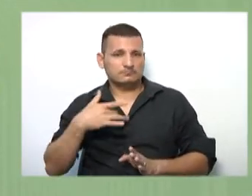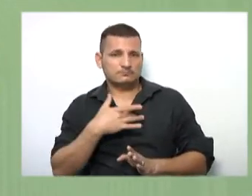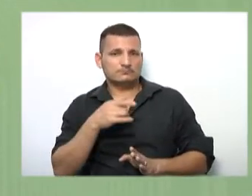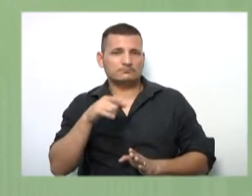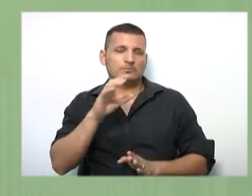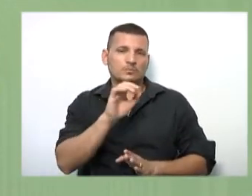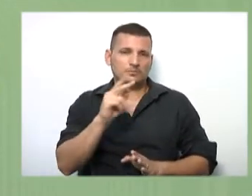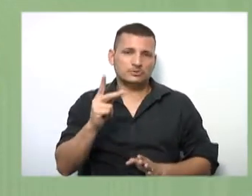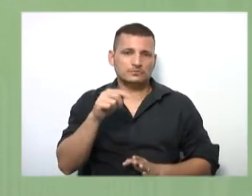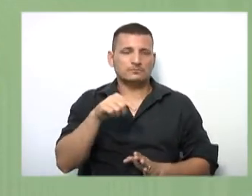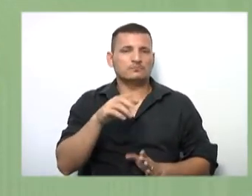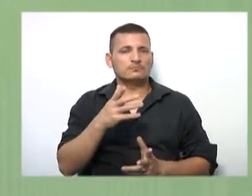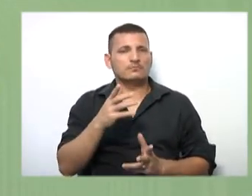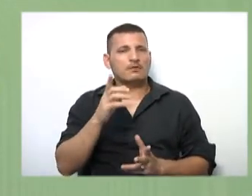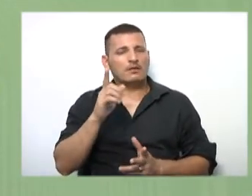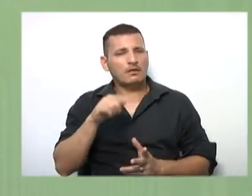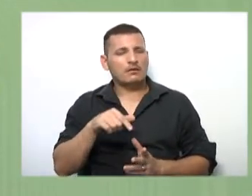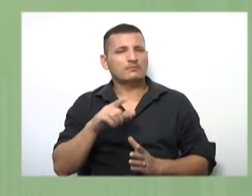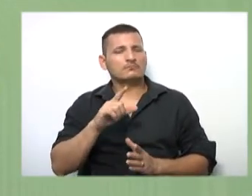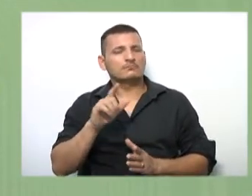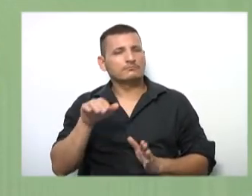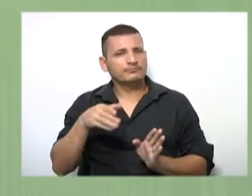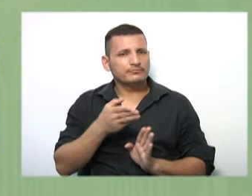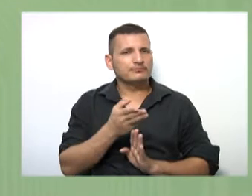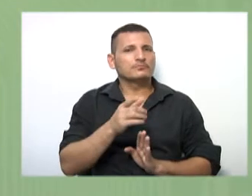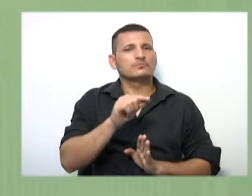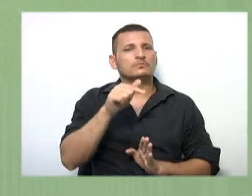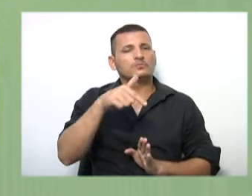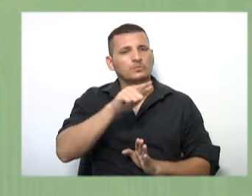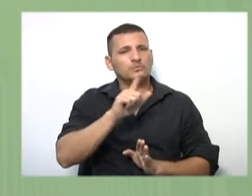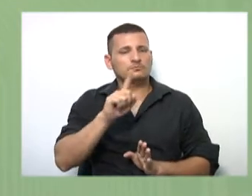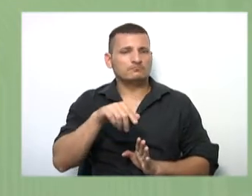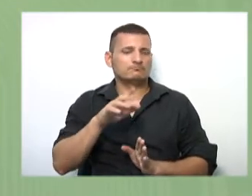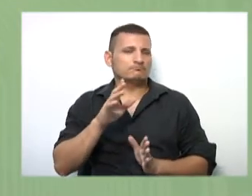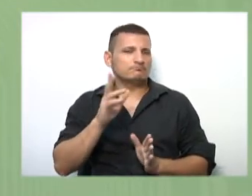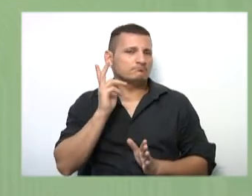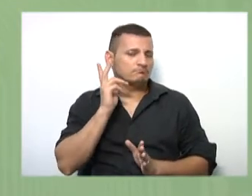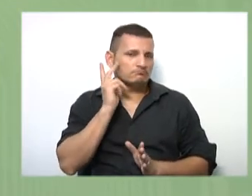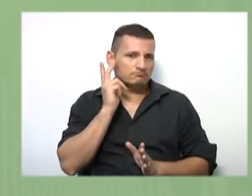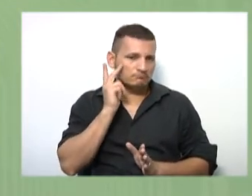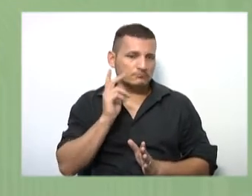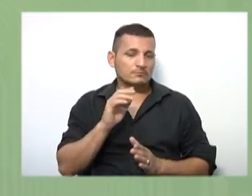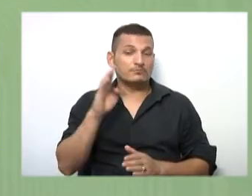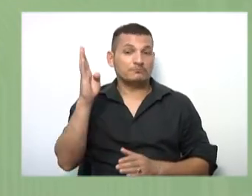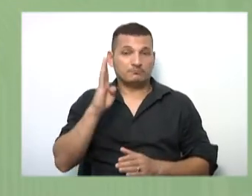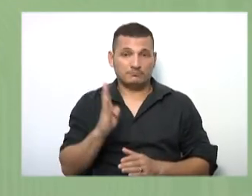cooperativos que são uma alternativa ao plano de saúde convencional. O Brasil é o líder